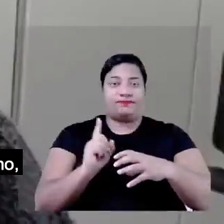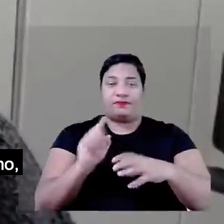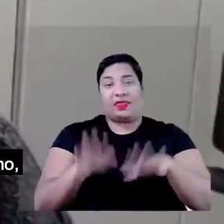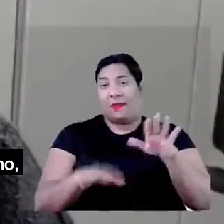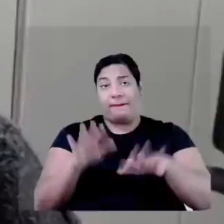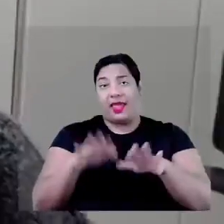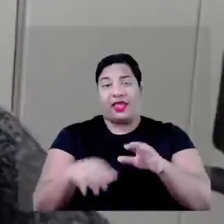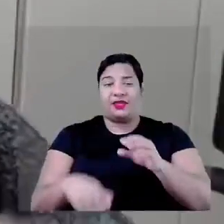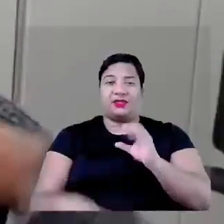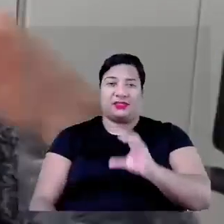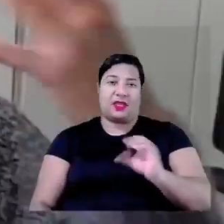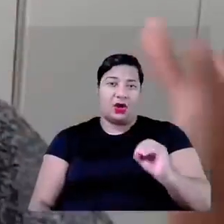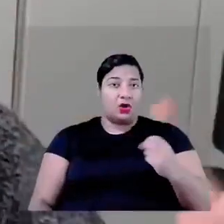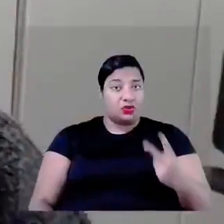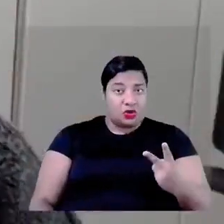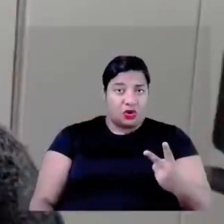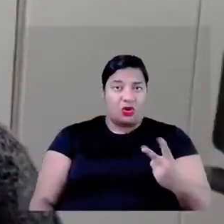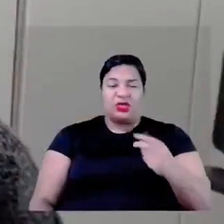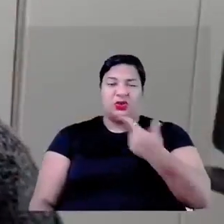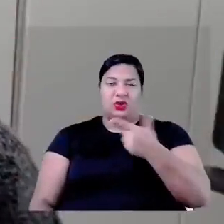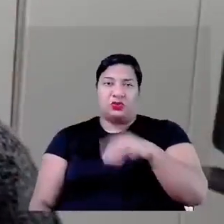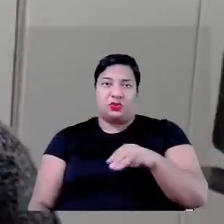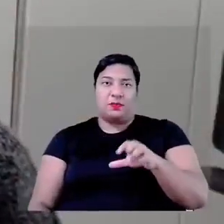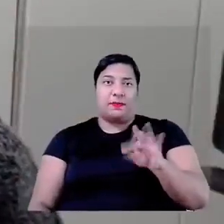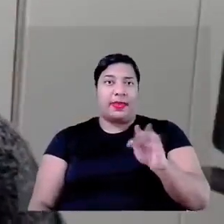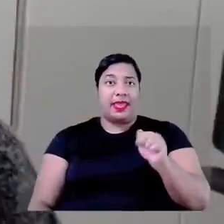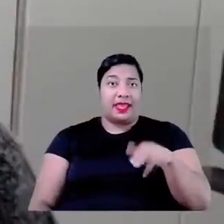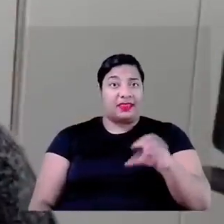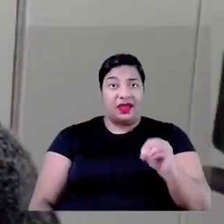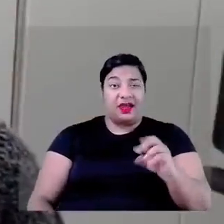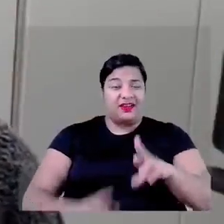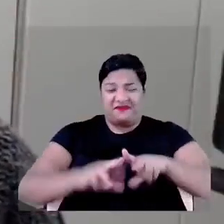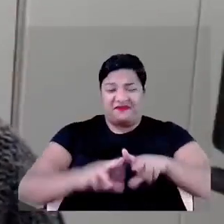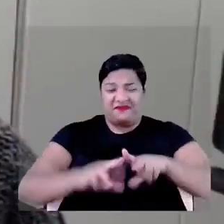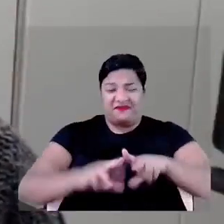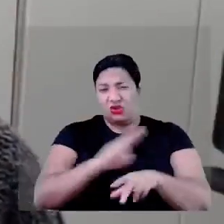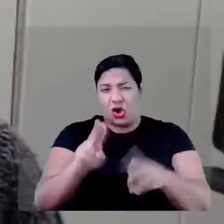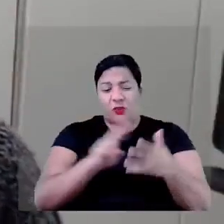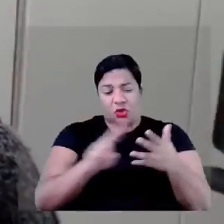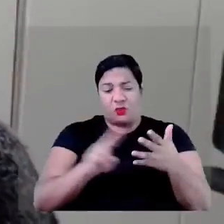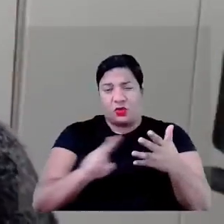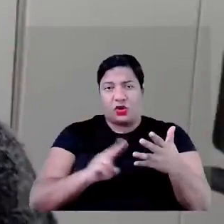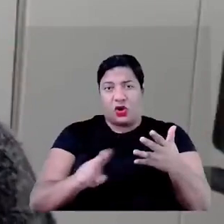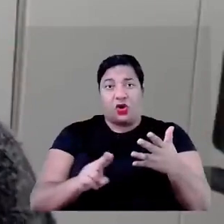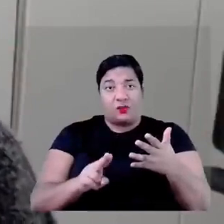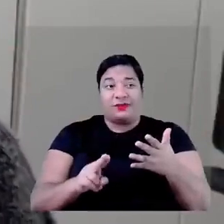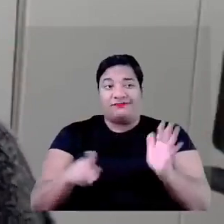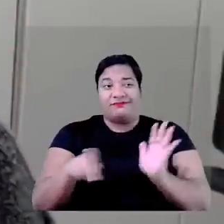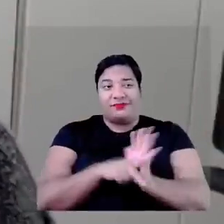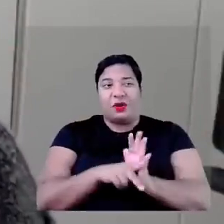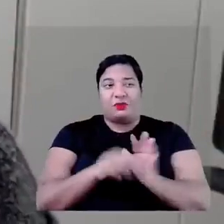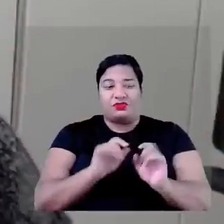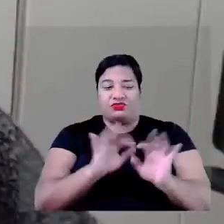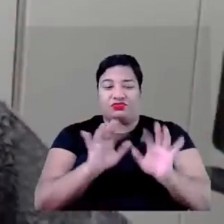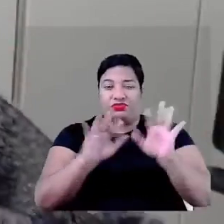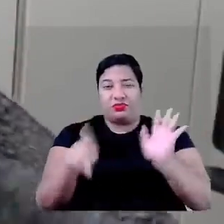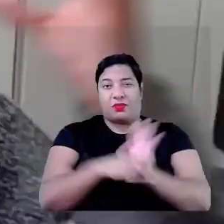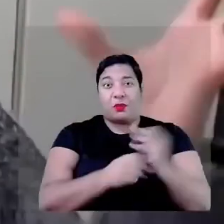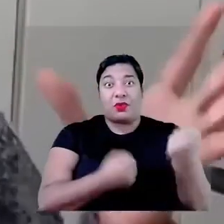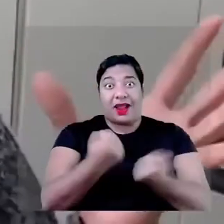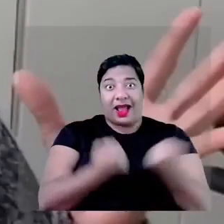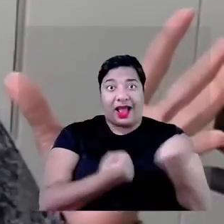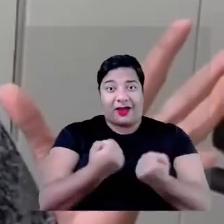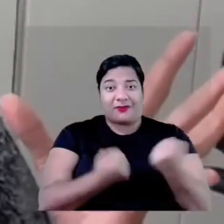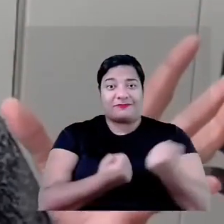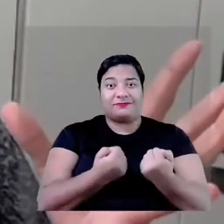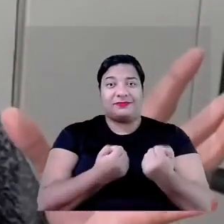de carbono, tem metano, tem outros gases aí envolvidos, não específicos do setor de transporte, mas esses gases, eles não